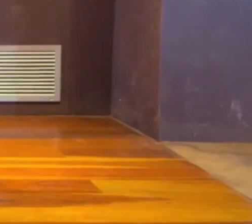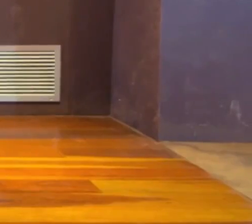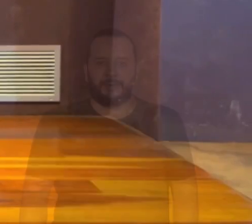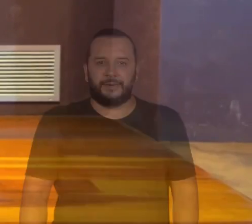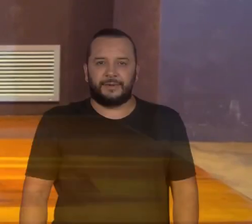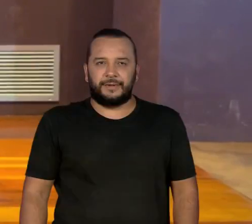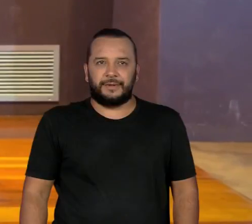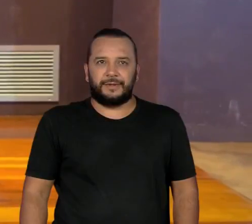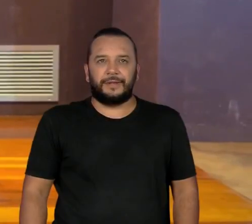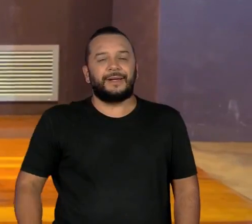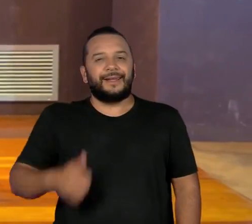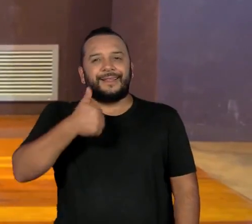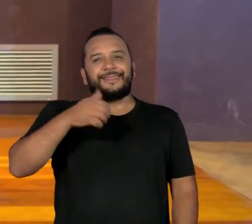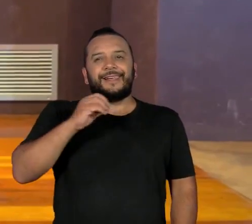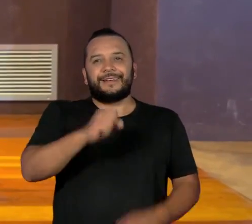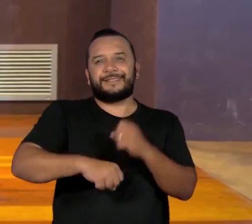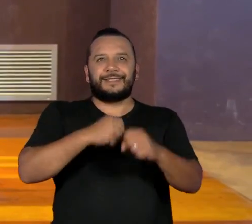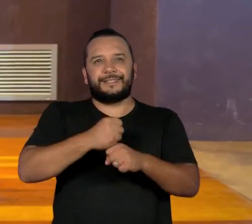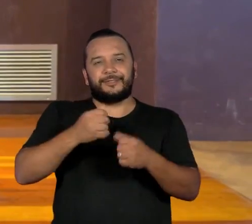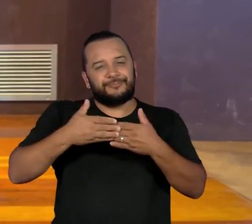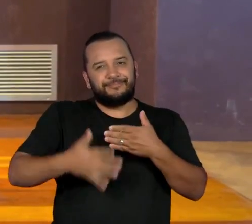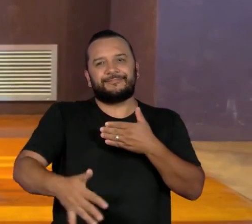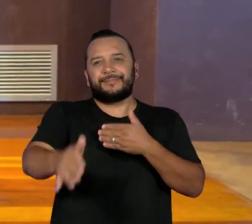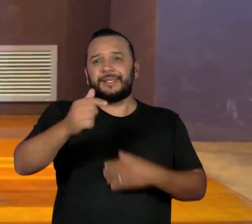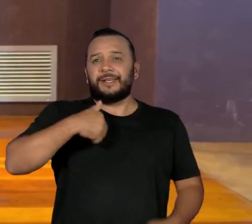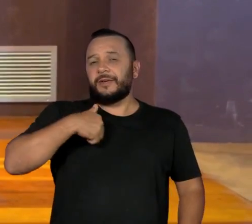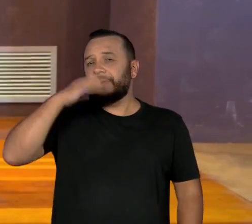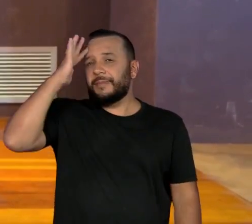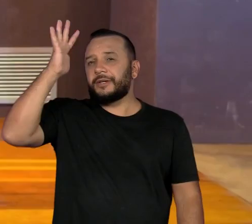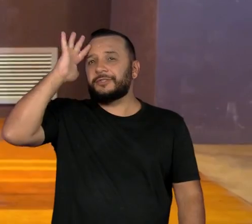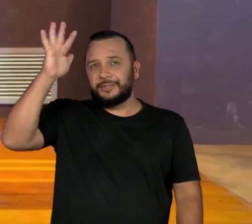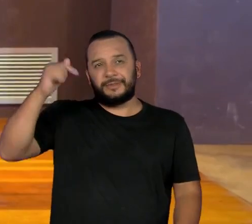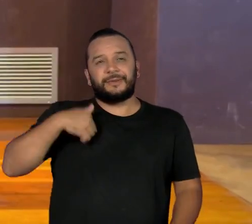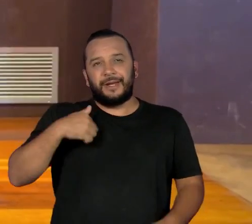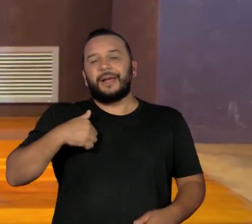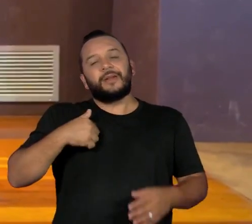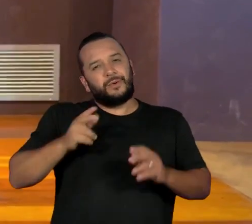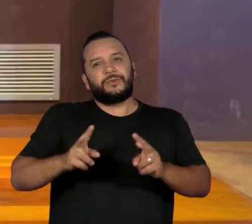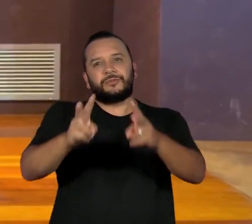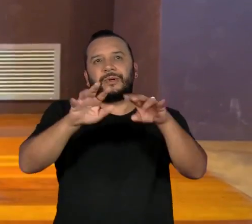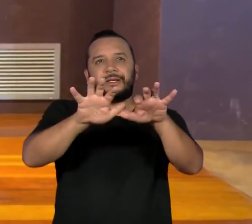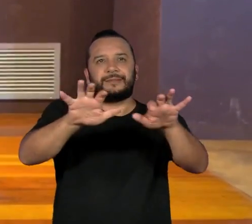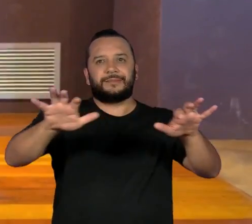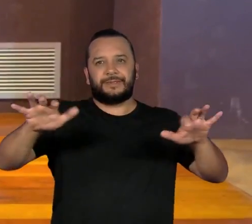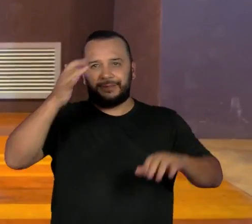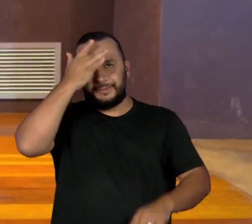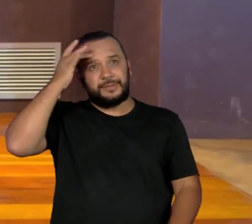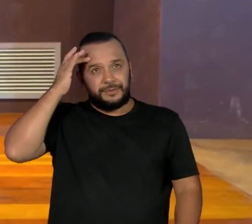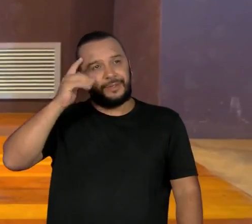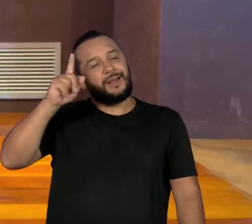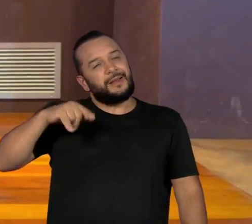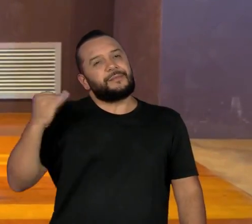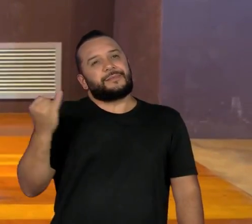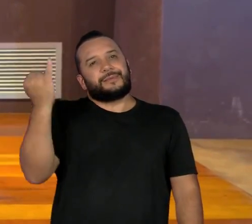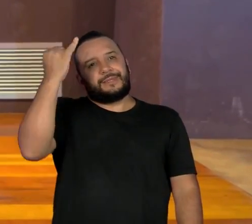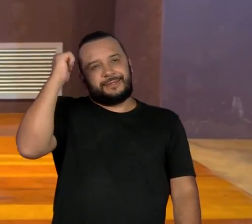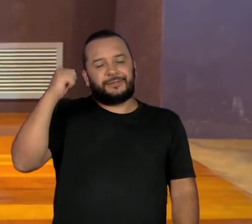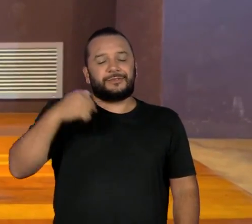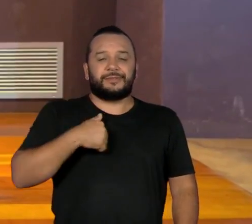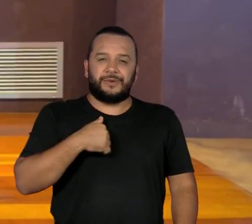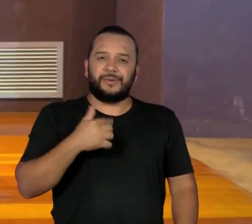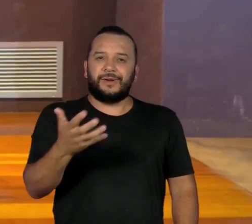Eu me imagino daqui a 10 anos. Eu acho que eu quero continuar inspirando as pessoas. Eu acho muito importante isso. Eu quero continuar